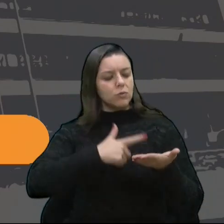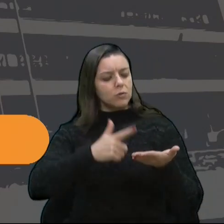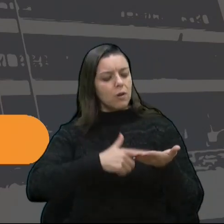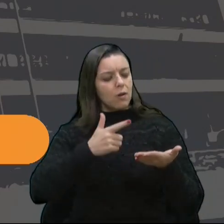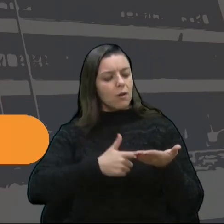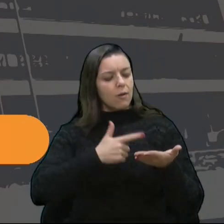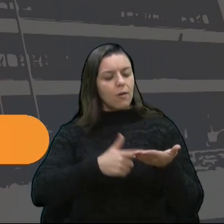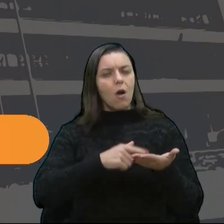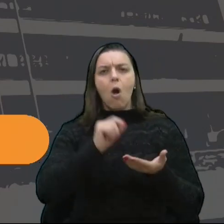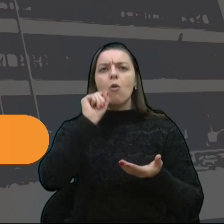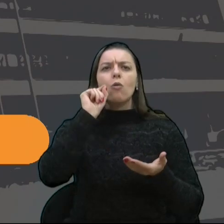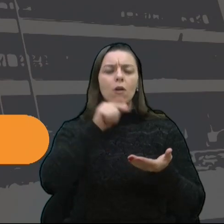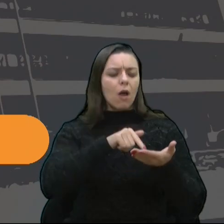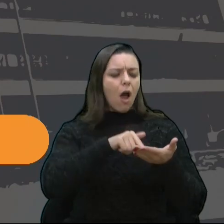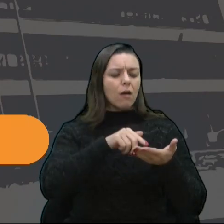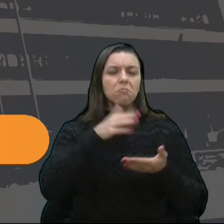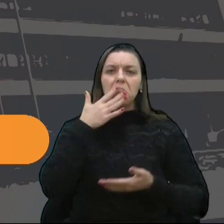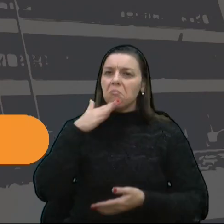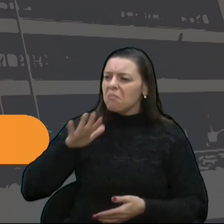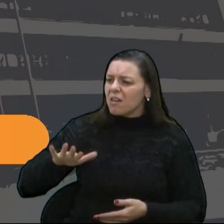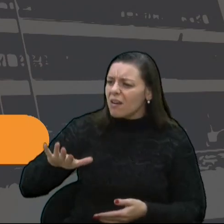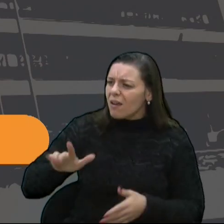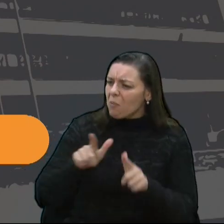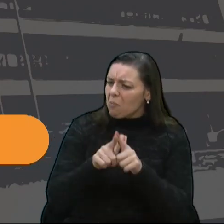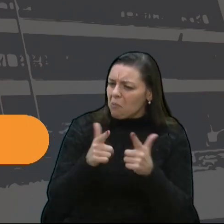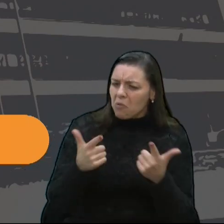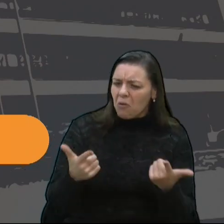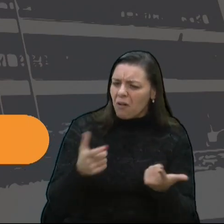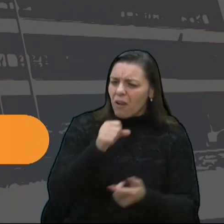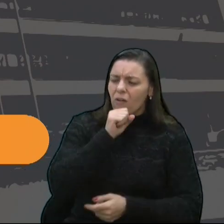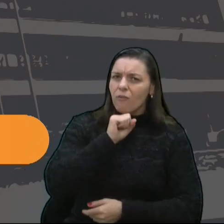mas o que esse menino quer com jornal antigo?